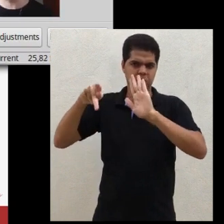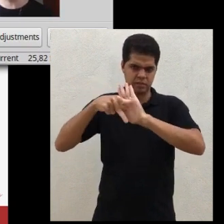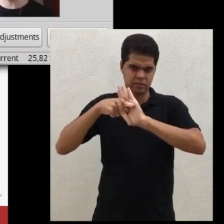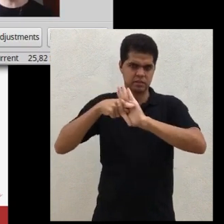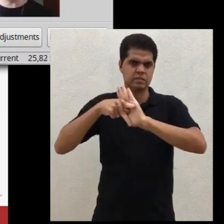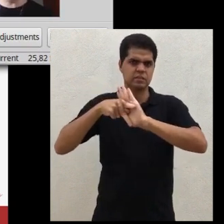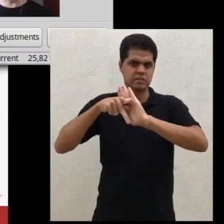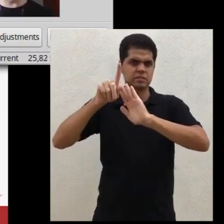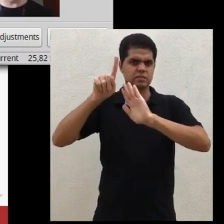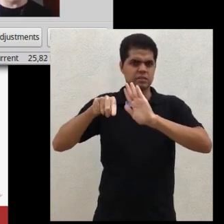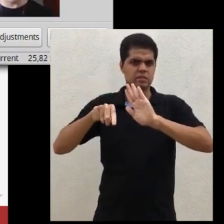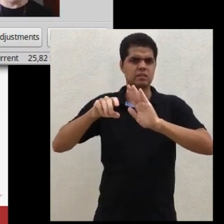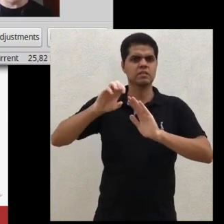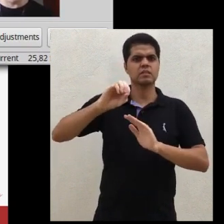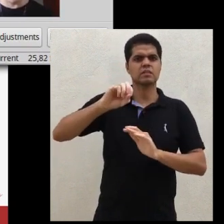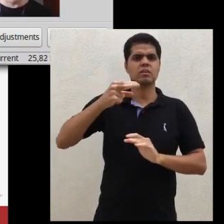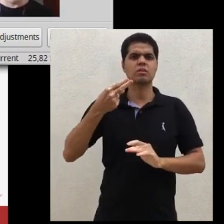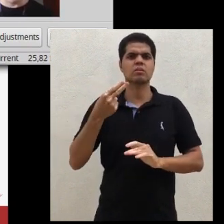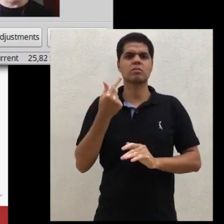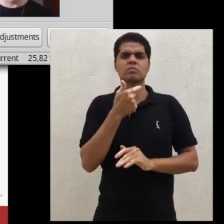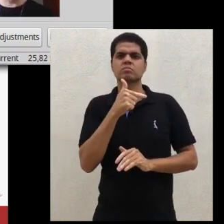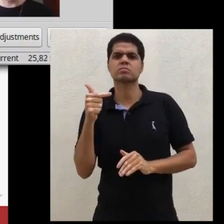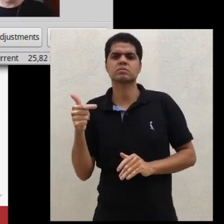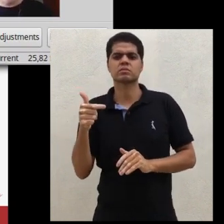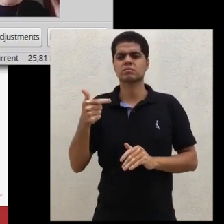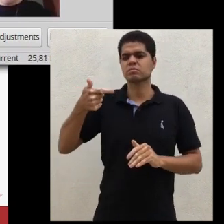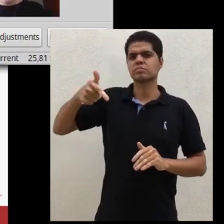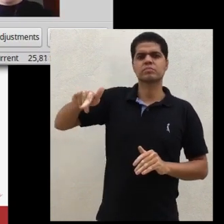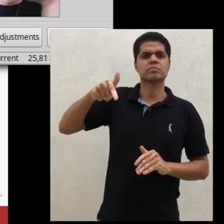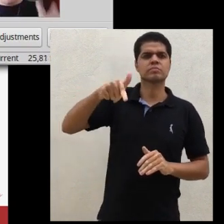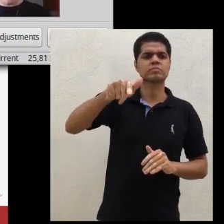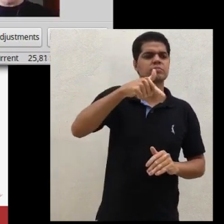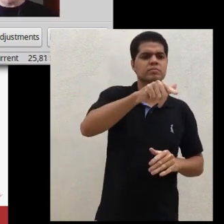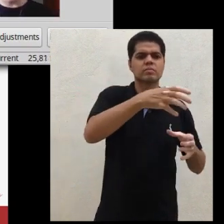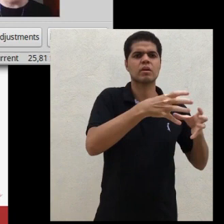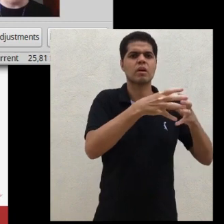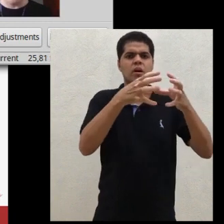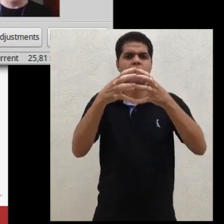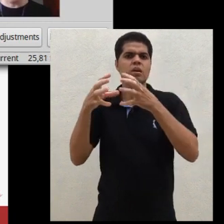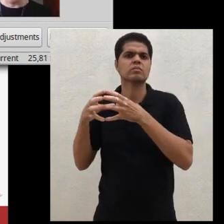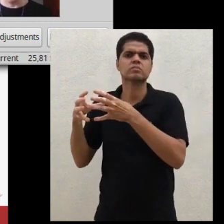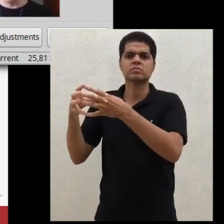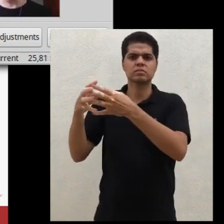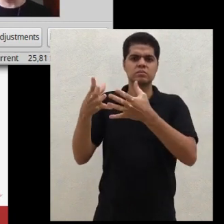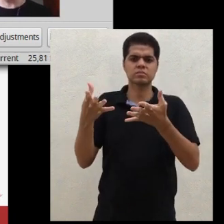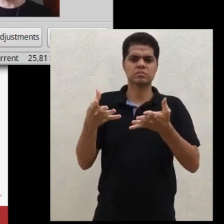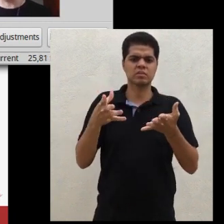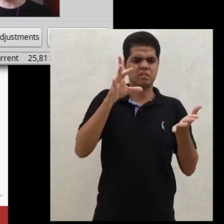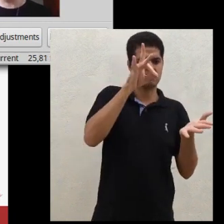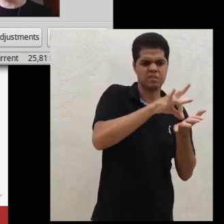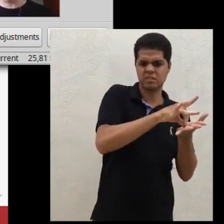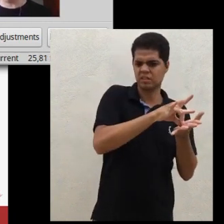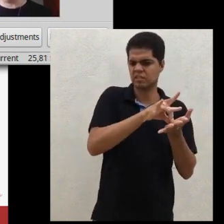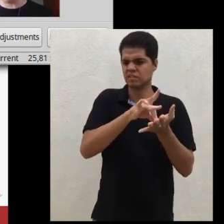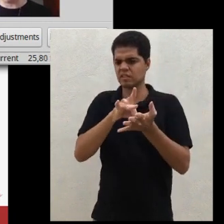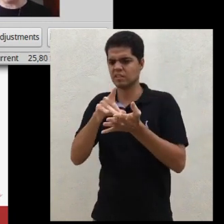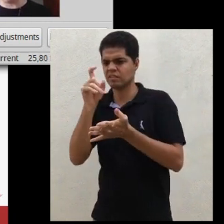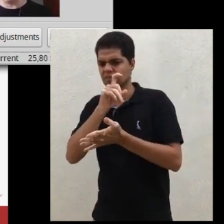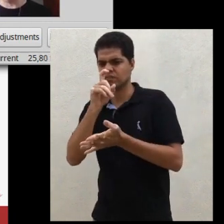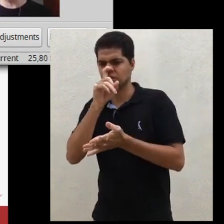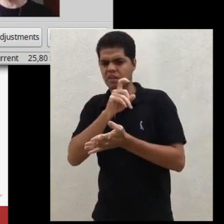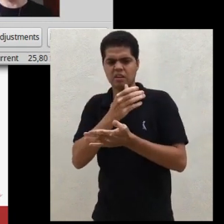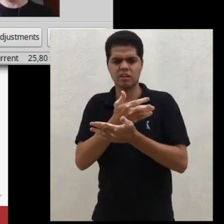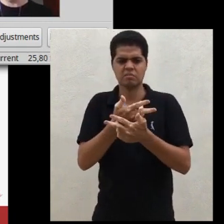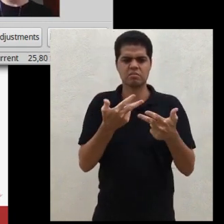pertence a um conjunto ou não pertence. Ou ela pertence a um conjunto ou pertence a outro. Ou uma premissa é falsa ou ela é